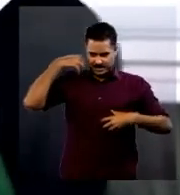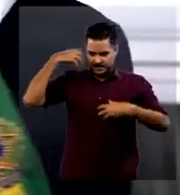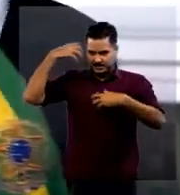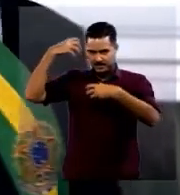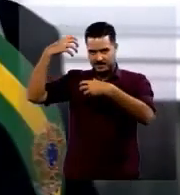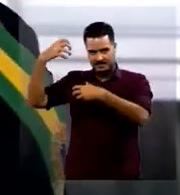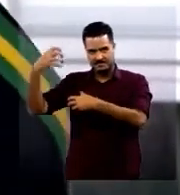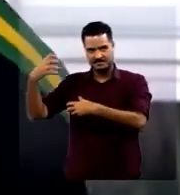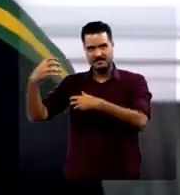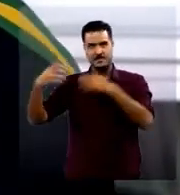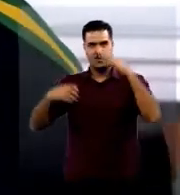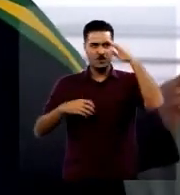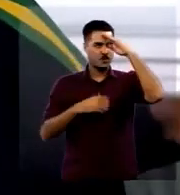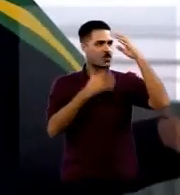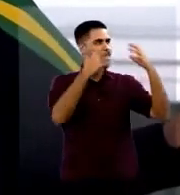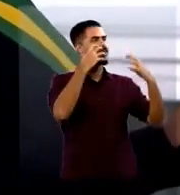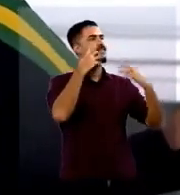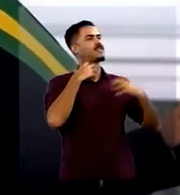Bolsonaro.